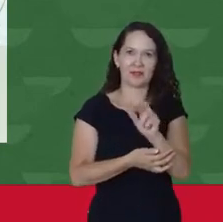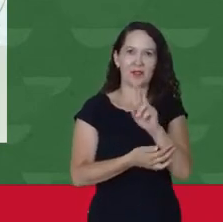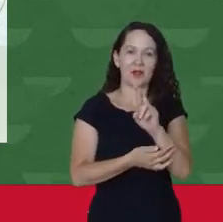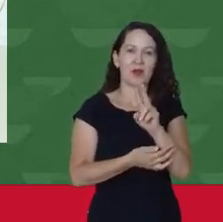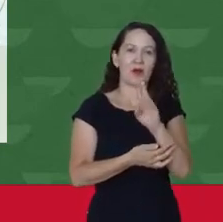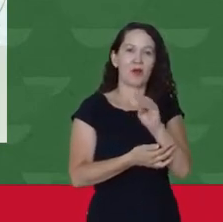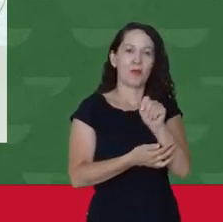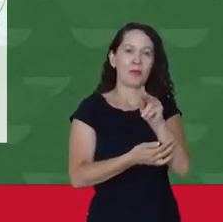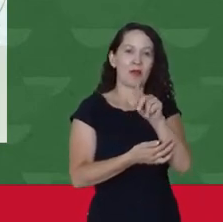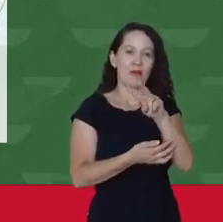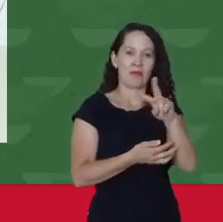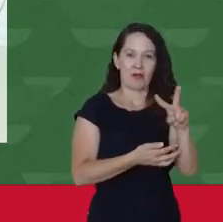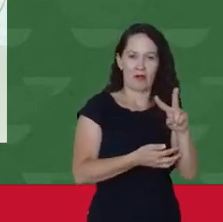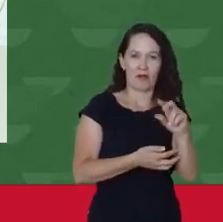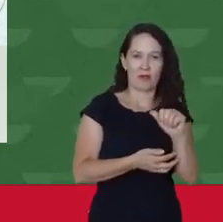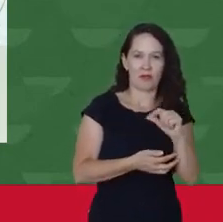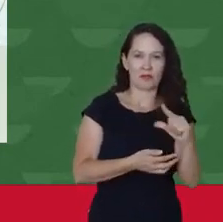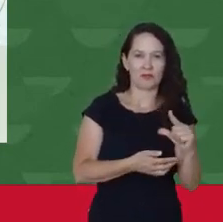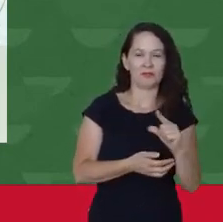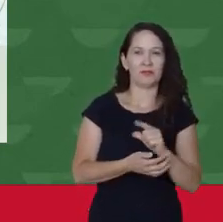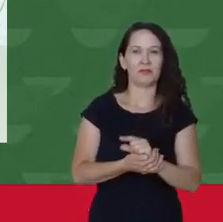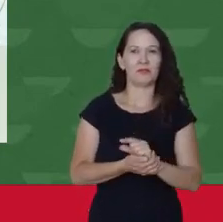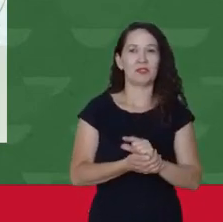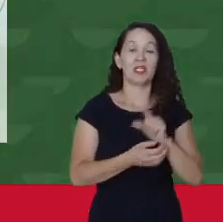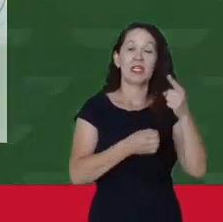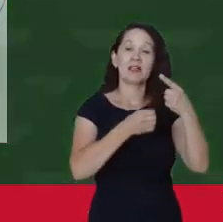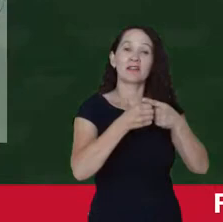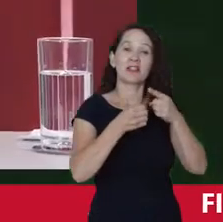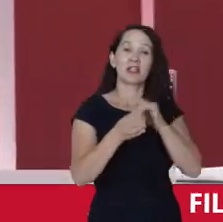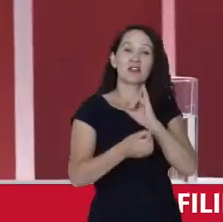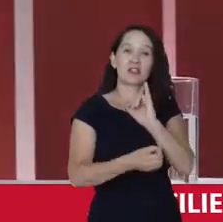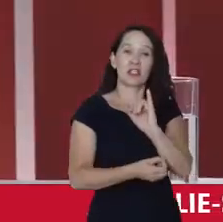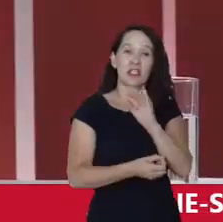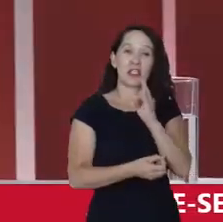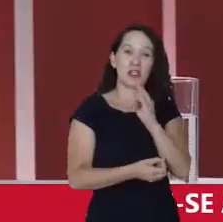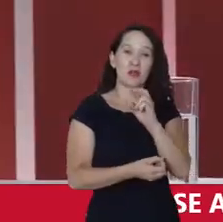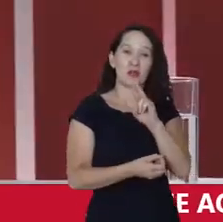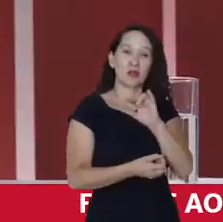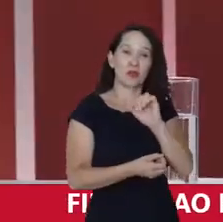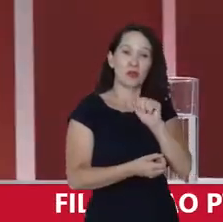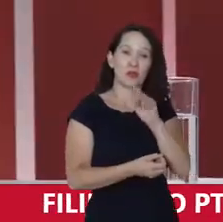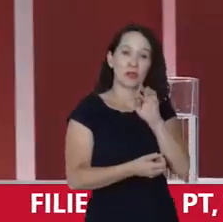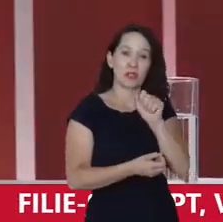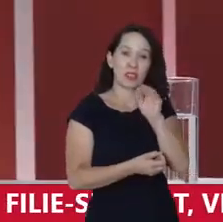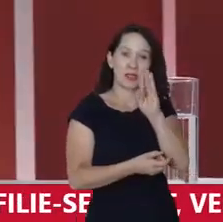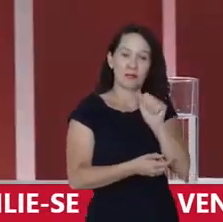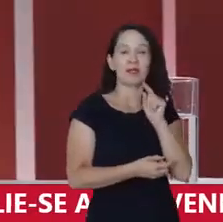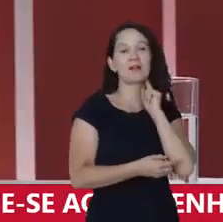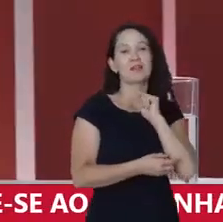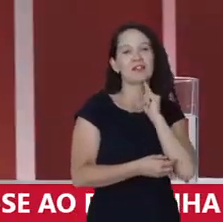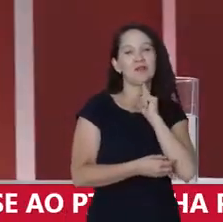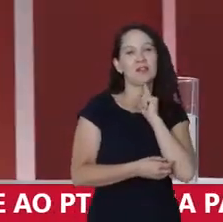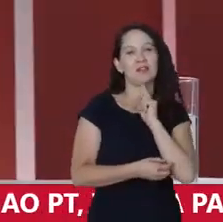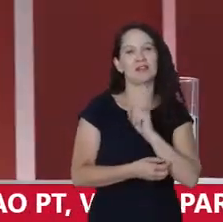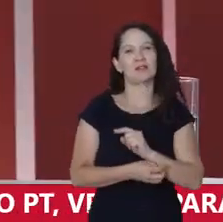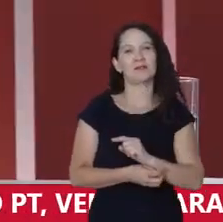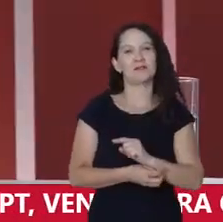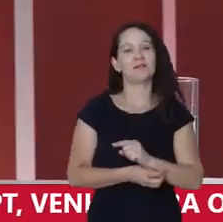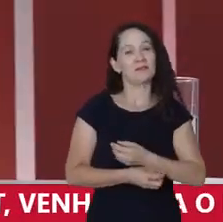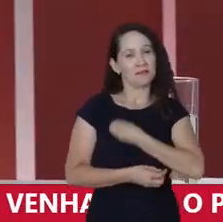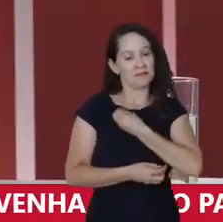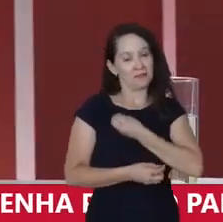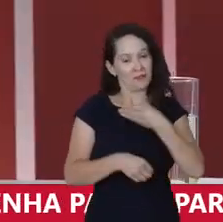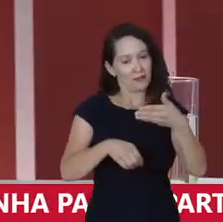Ruberval de Moraes, de Ituiutaba, de Minas Gerais, da tua terra aí, Rogério. Está